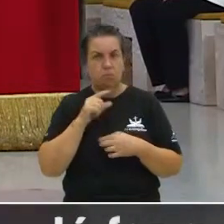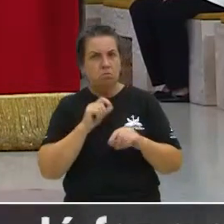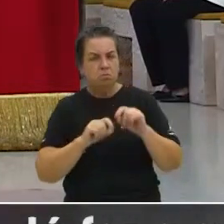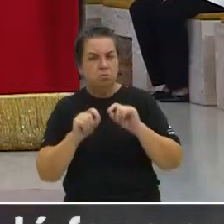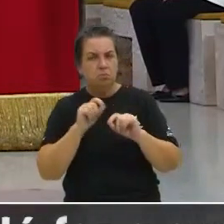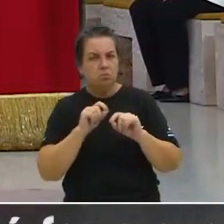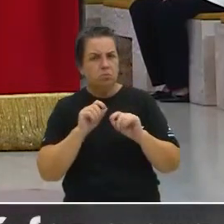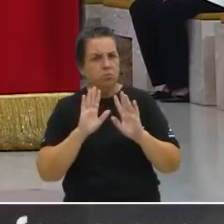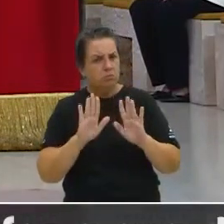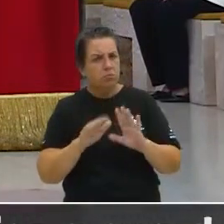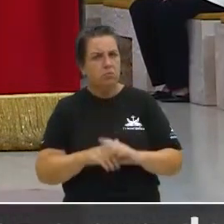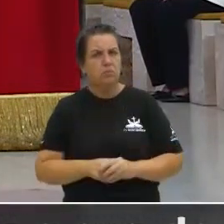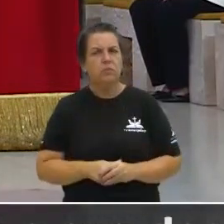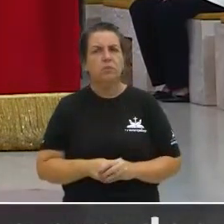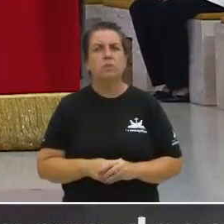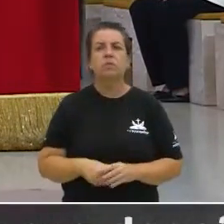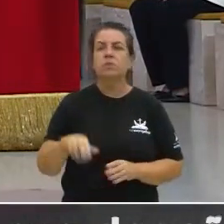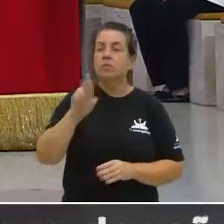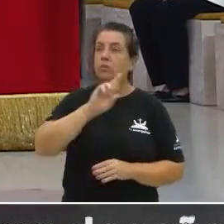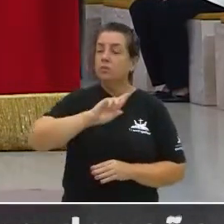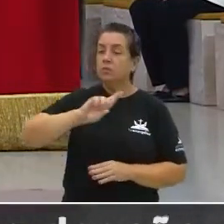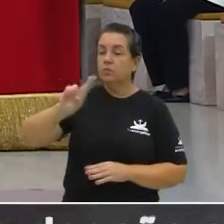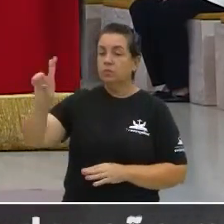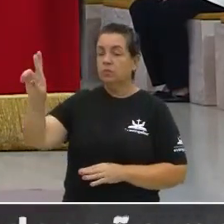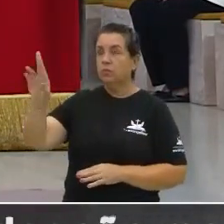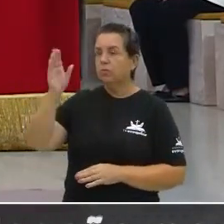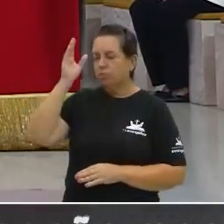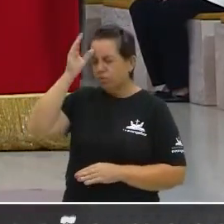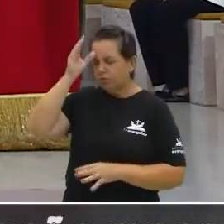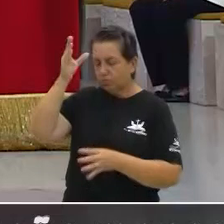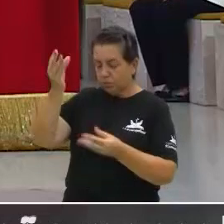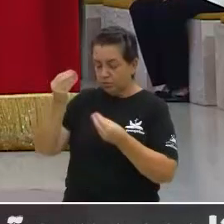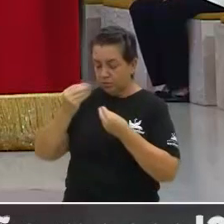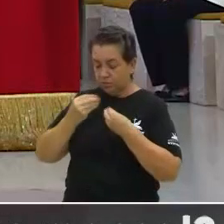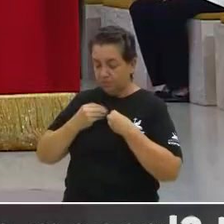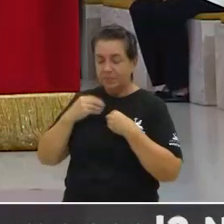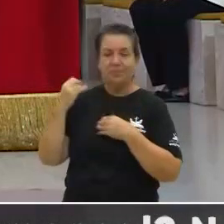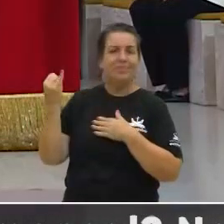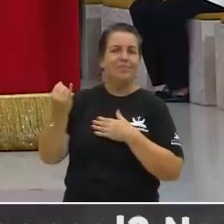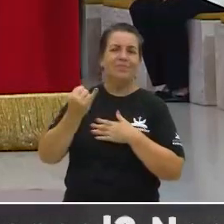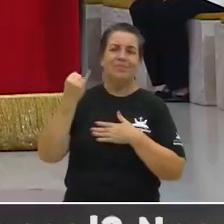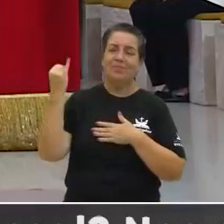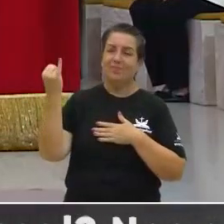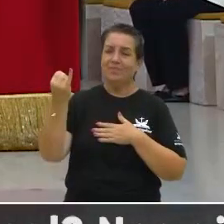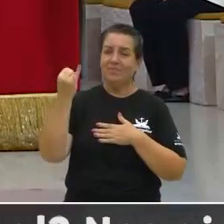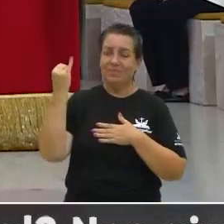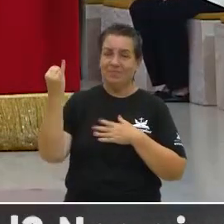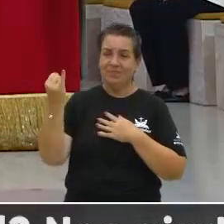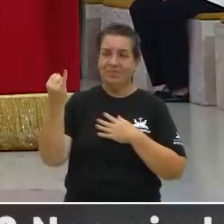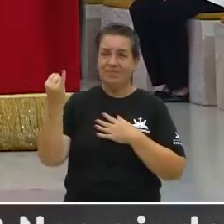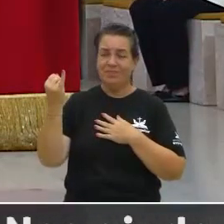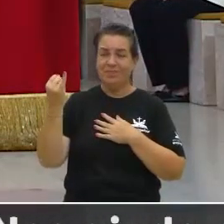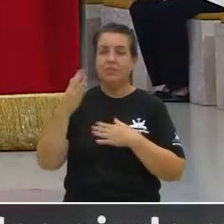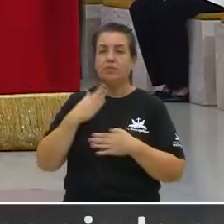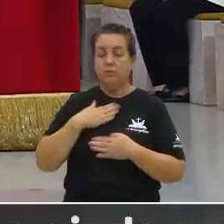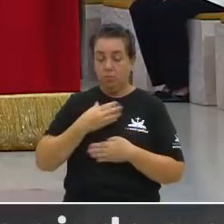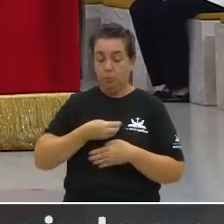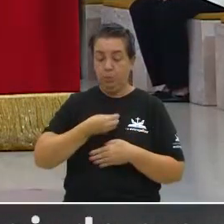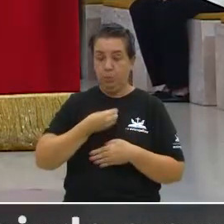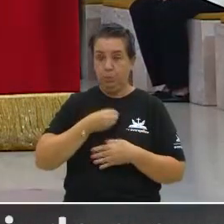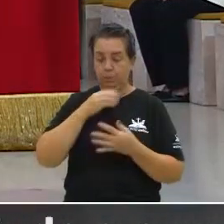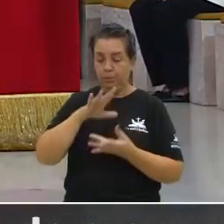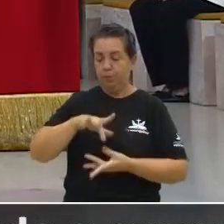Senhor, dai-me consciência da importância de exercitar minha vida